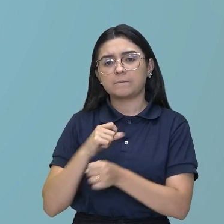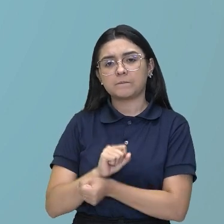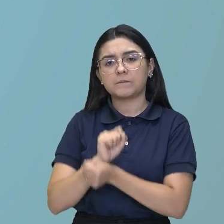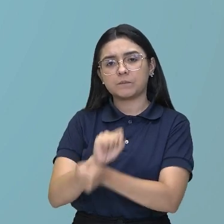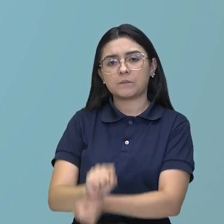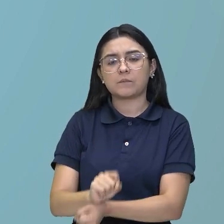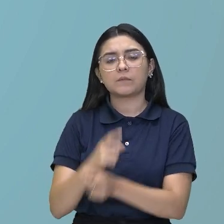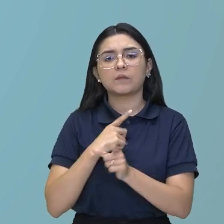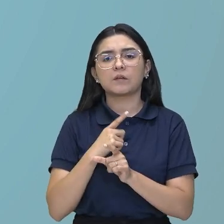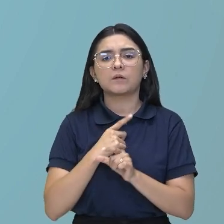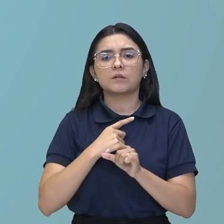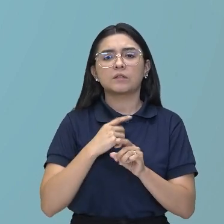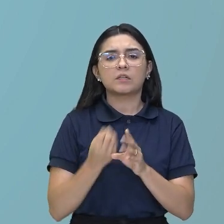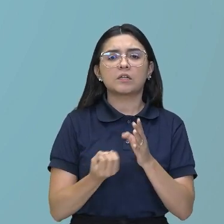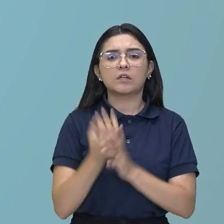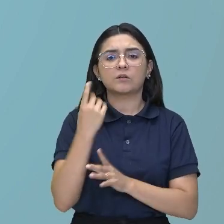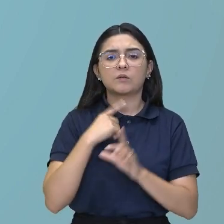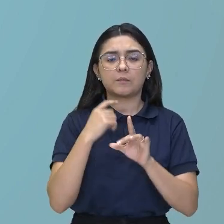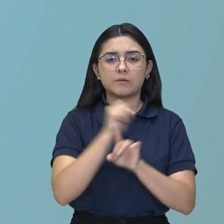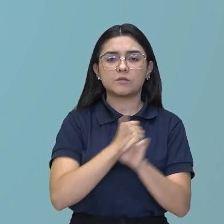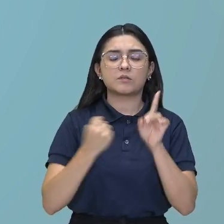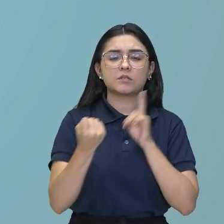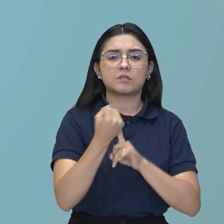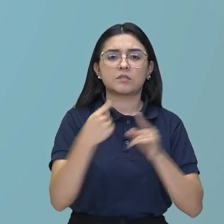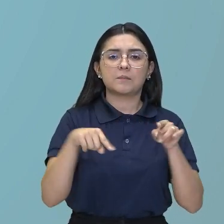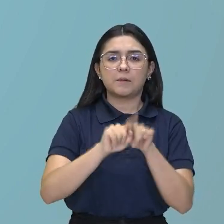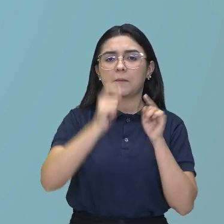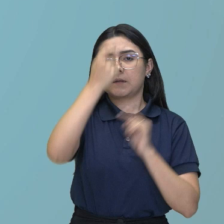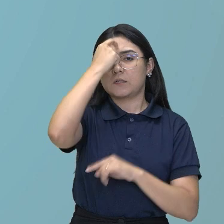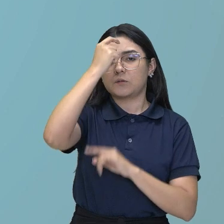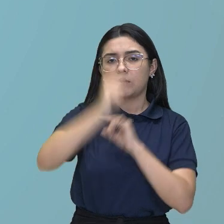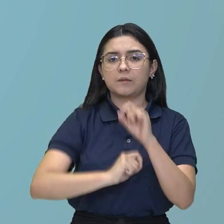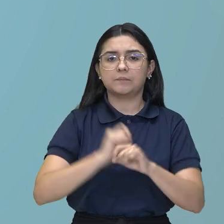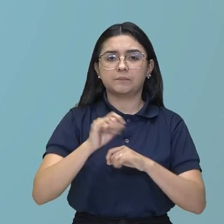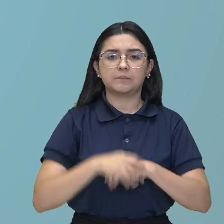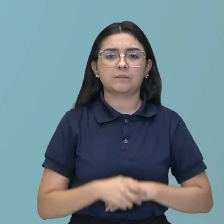uma sociedade e uma mentalidade, né,